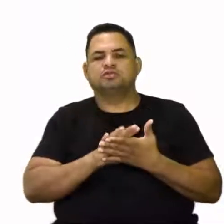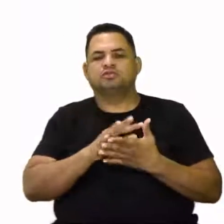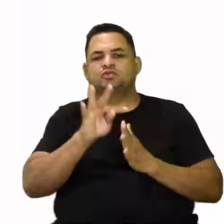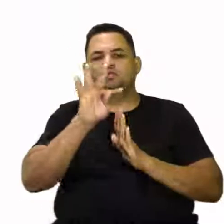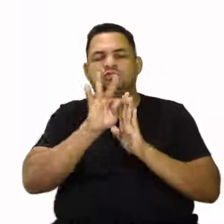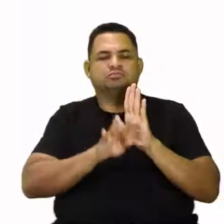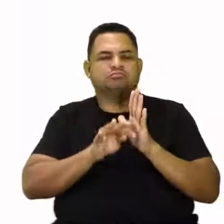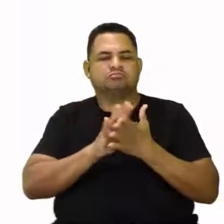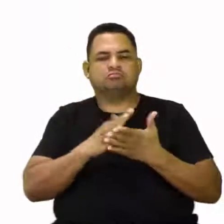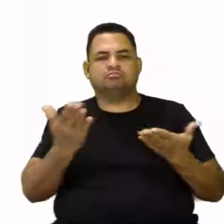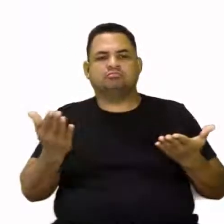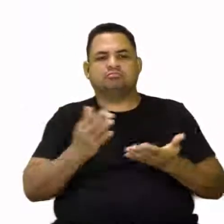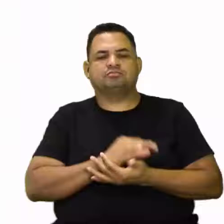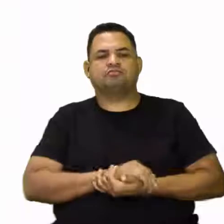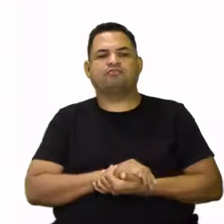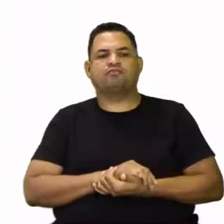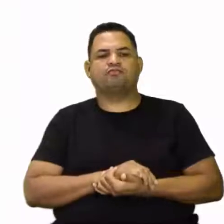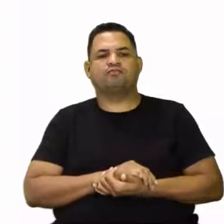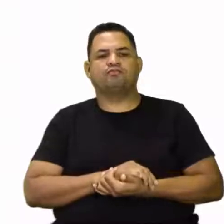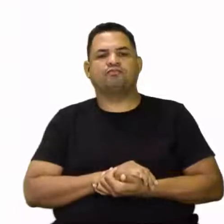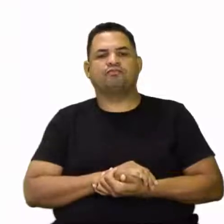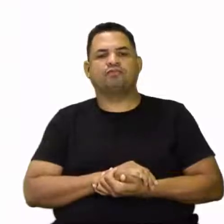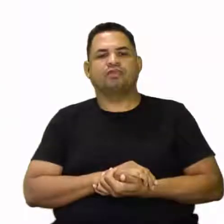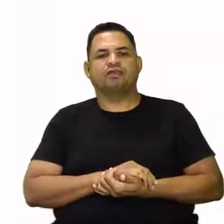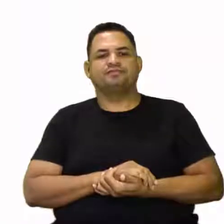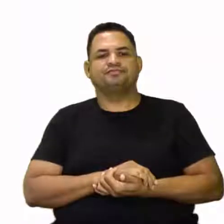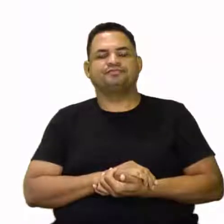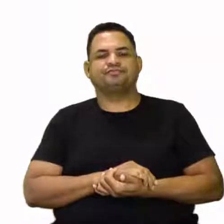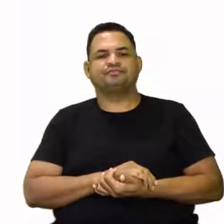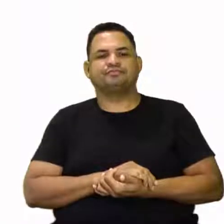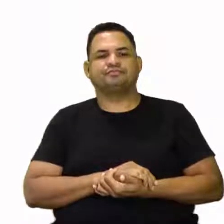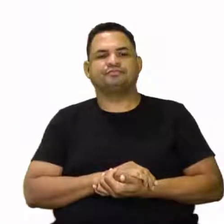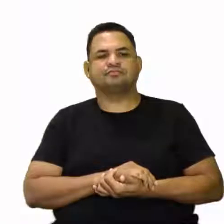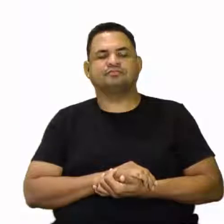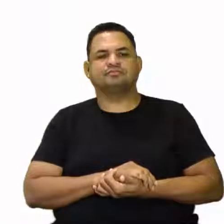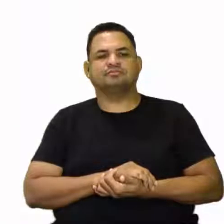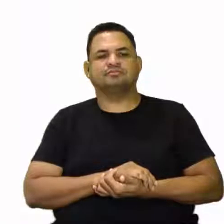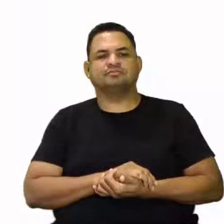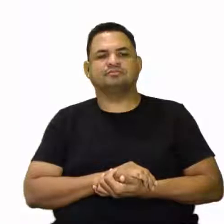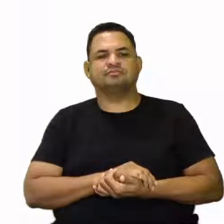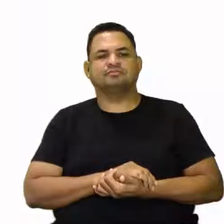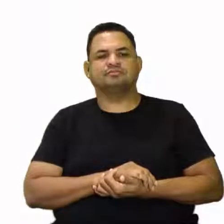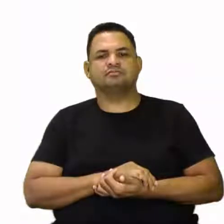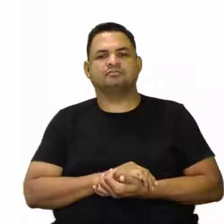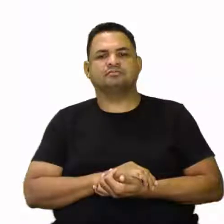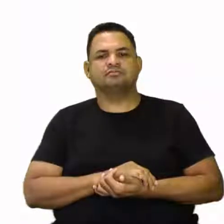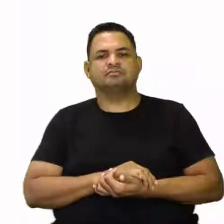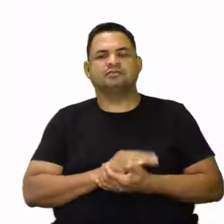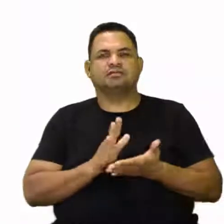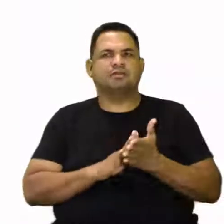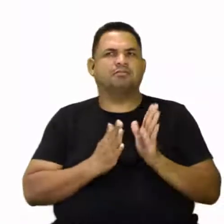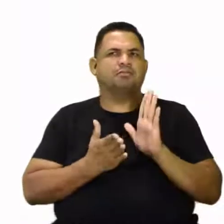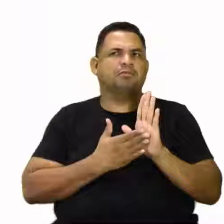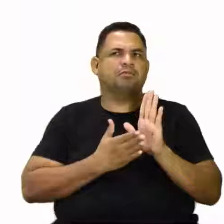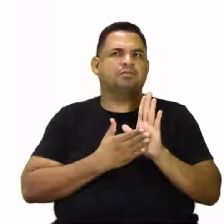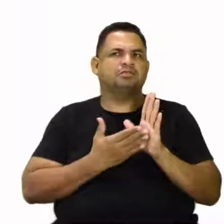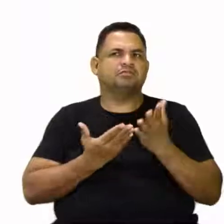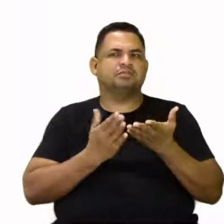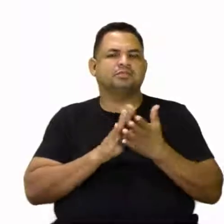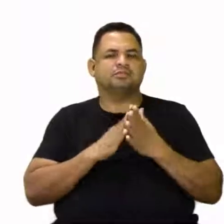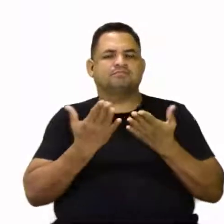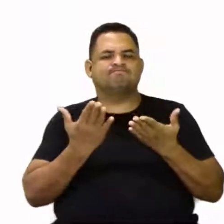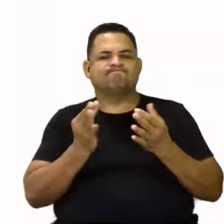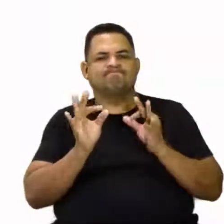tanta surpresa. Então... Titular gancho. Eles fazem uma proposta mais sutil, não é?